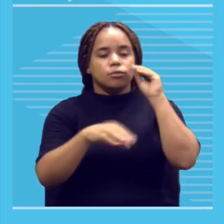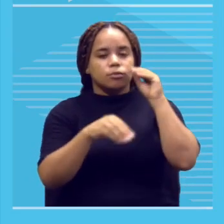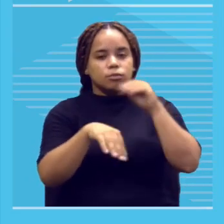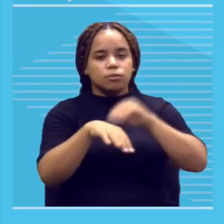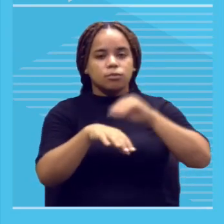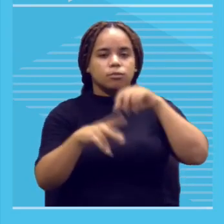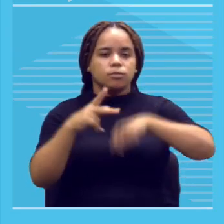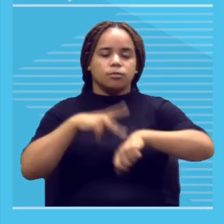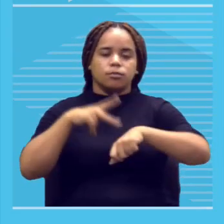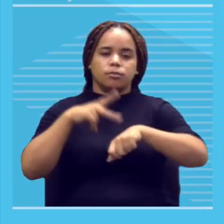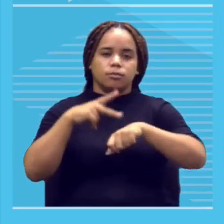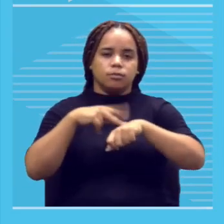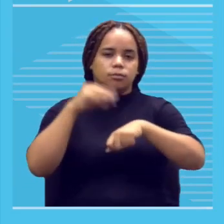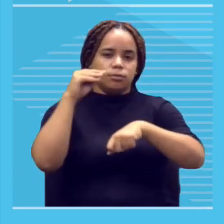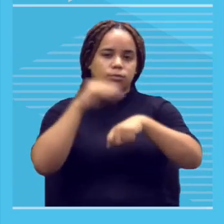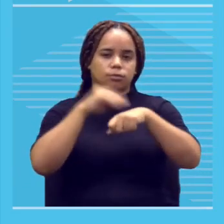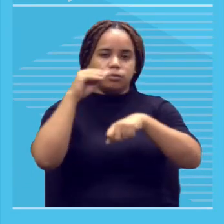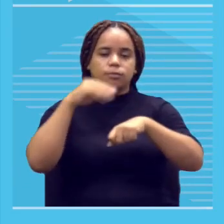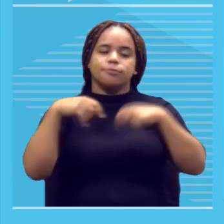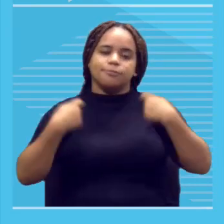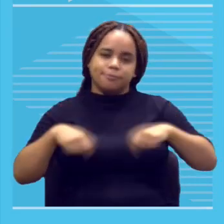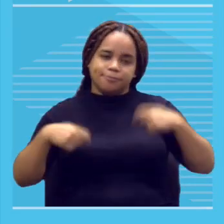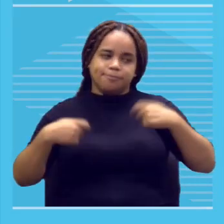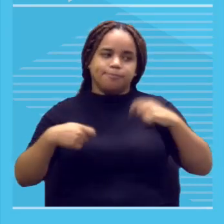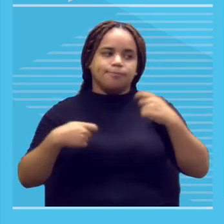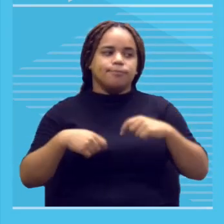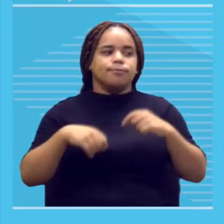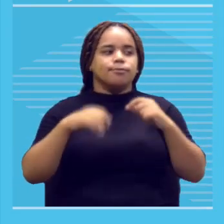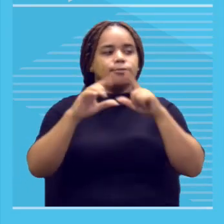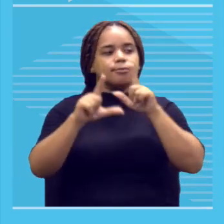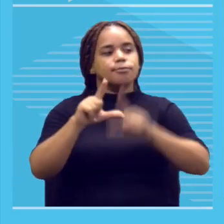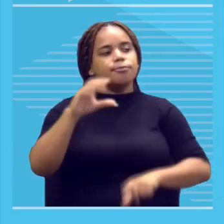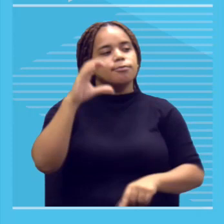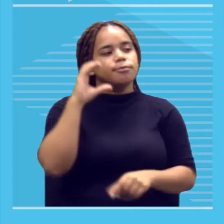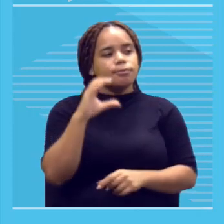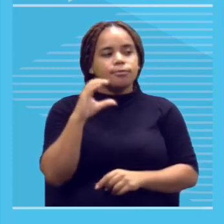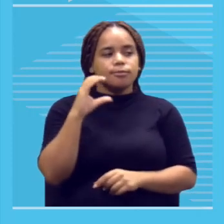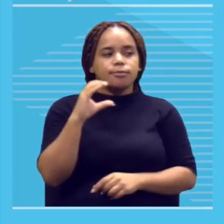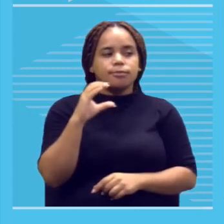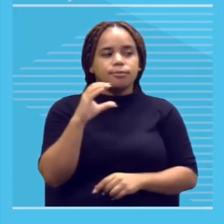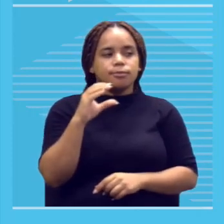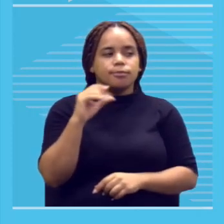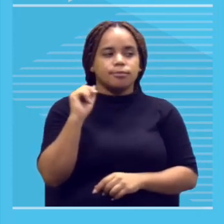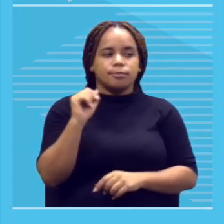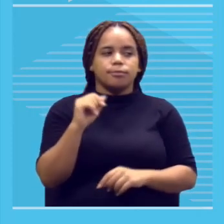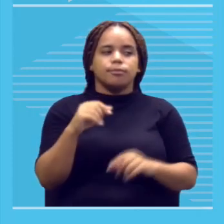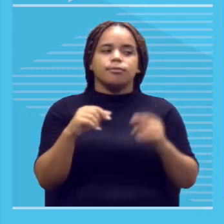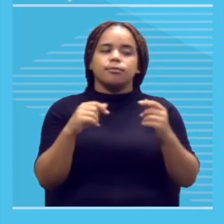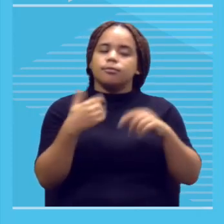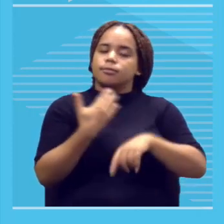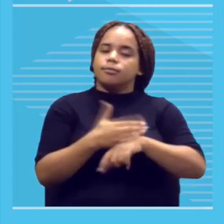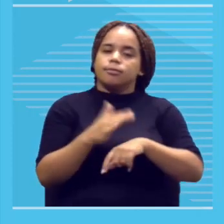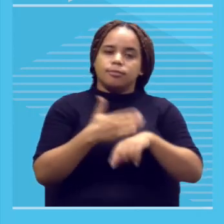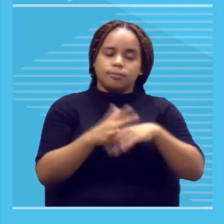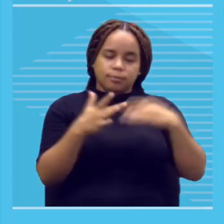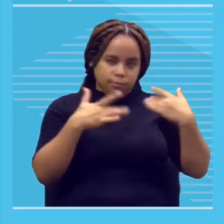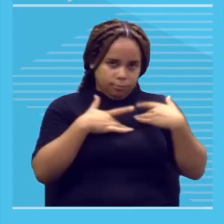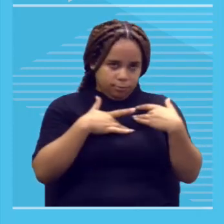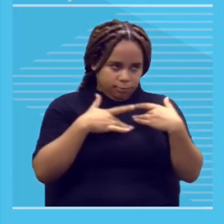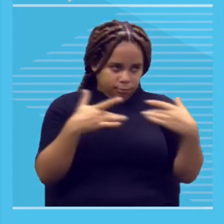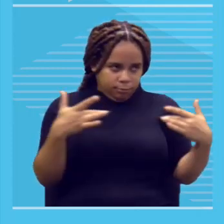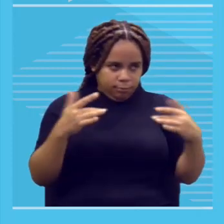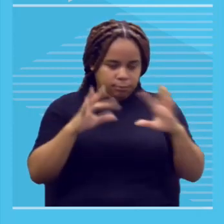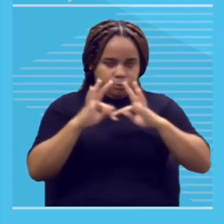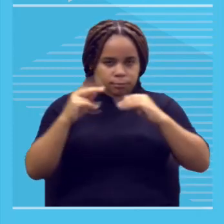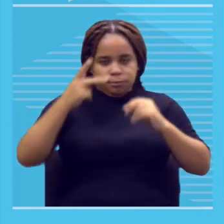sobrou a letra c é o Zacarias é praticar a caridade todo muçulmano